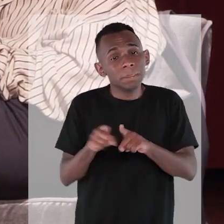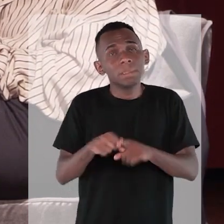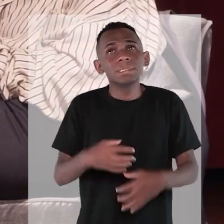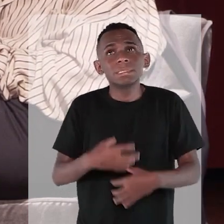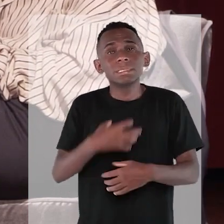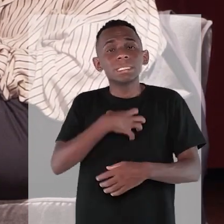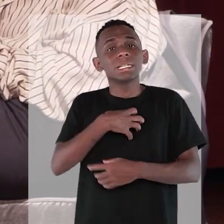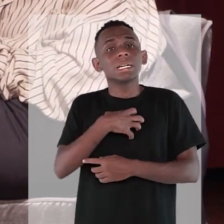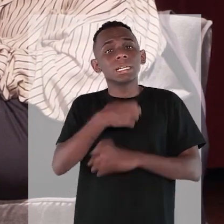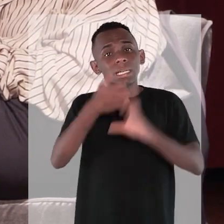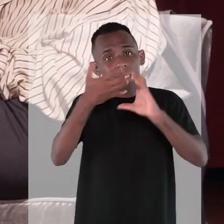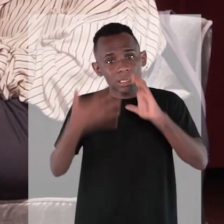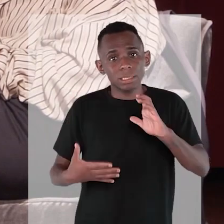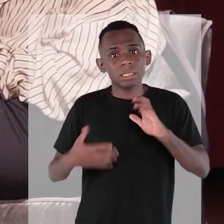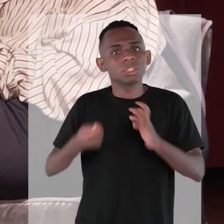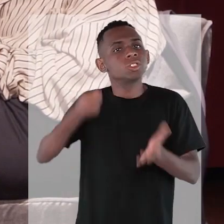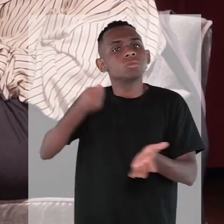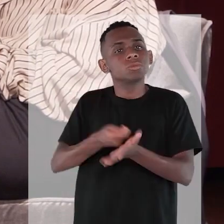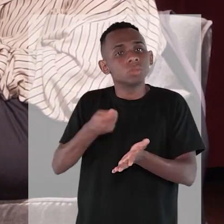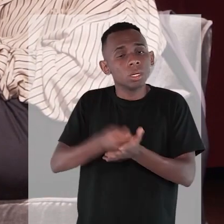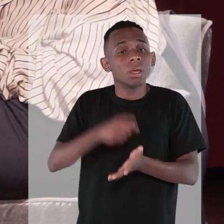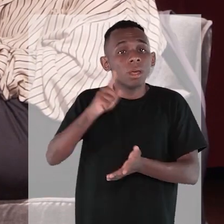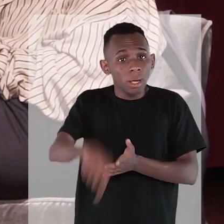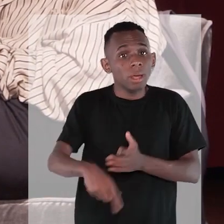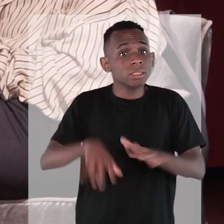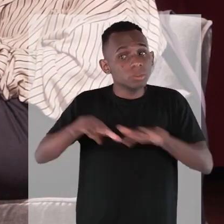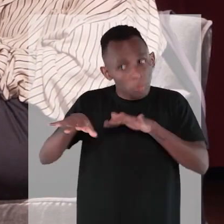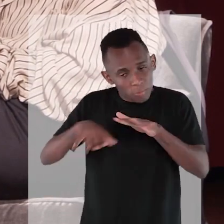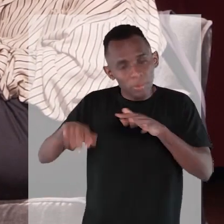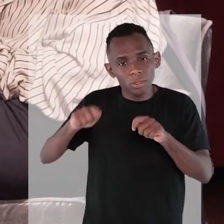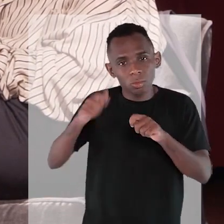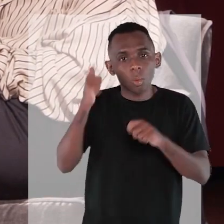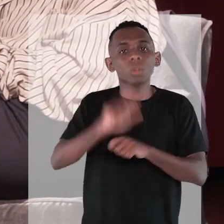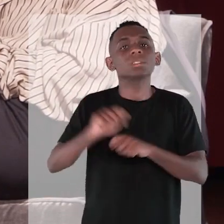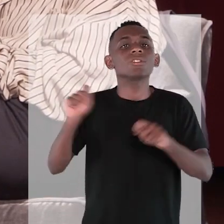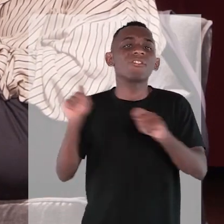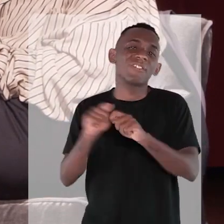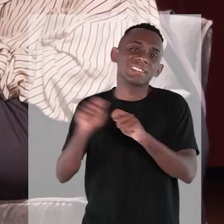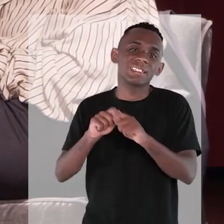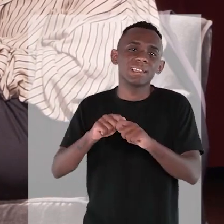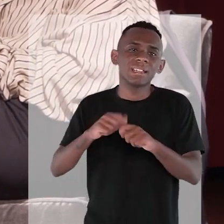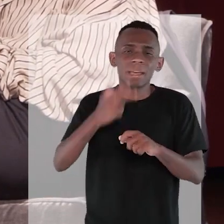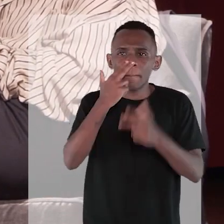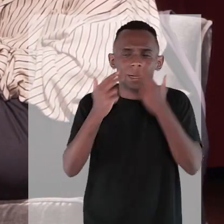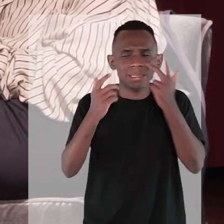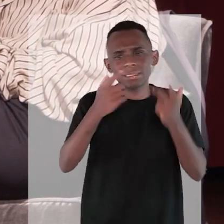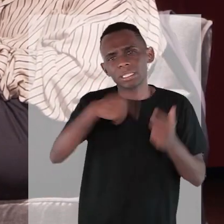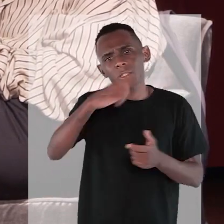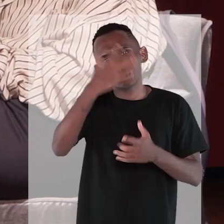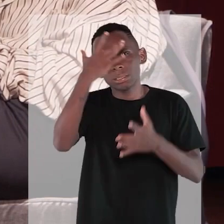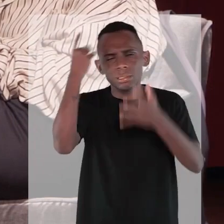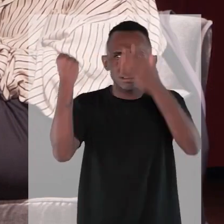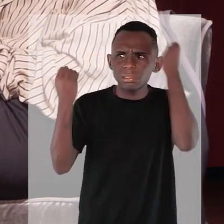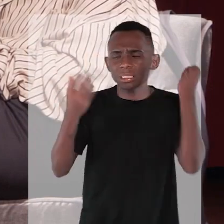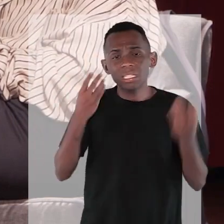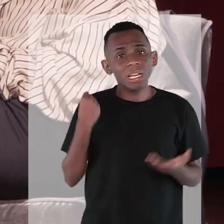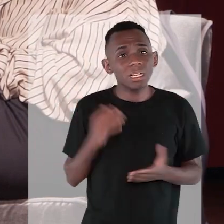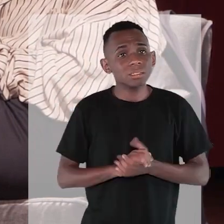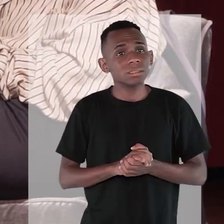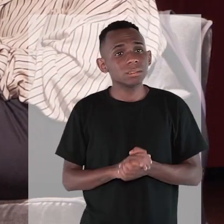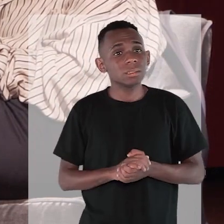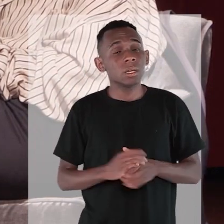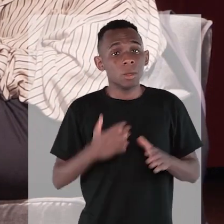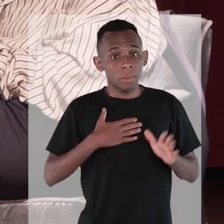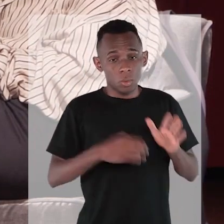que é exatamente o que esse movimento conseguiu fazer e que nos escapa, né? Eu agradeço, eu cito, na verdade, no meu